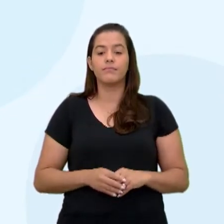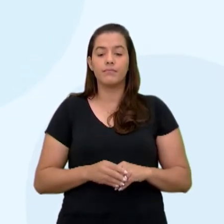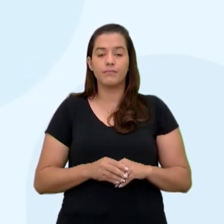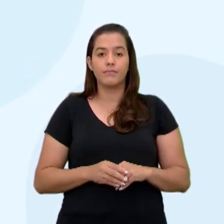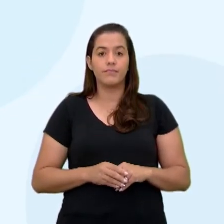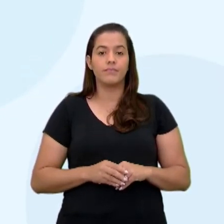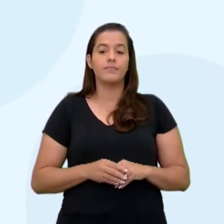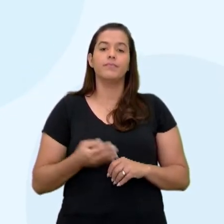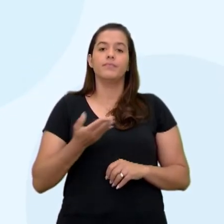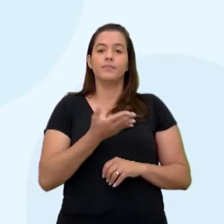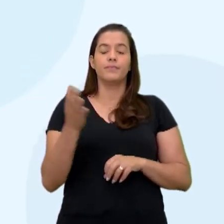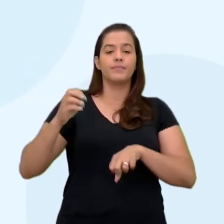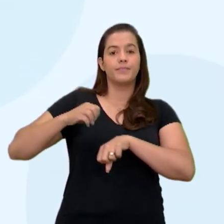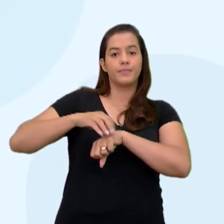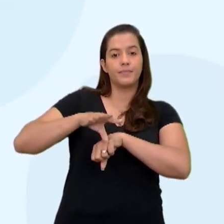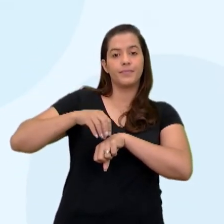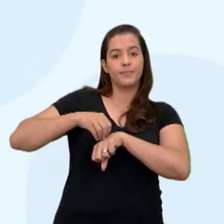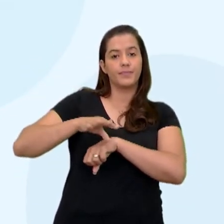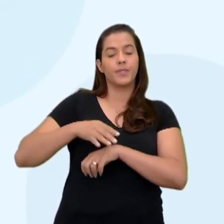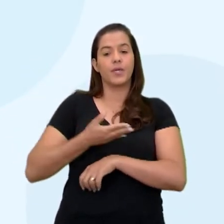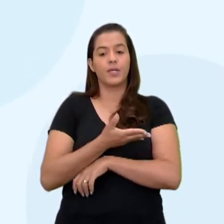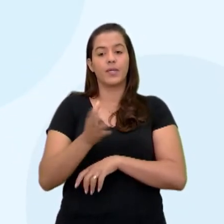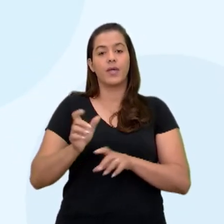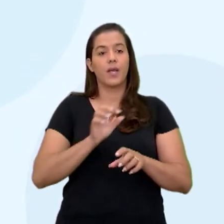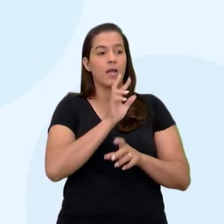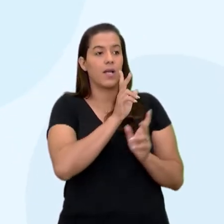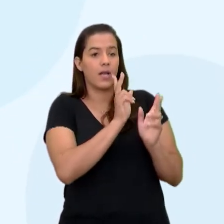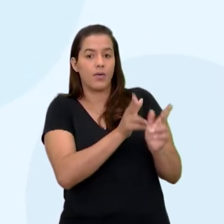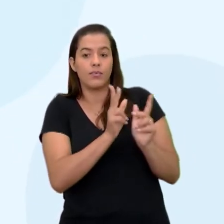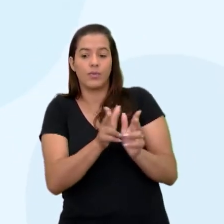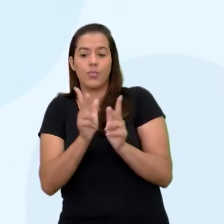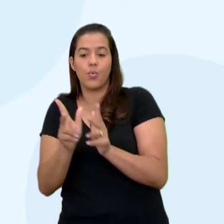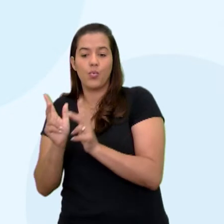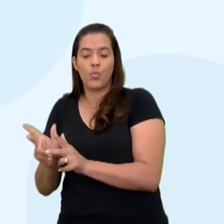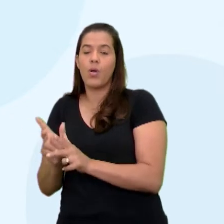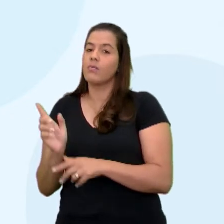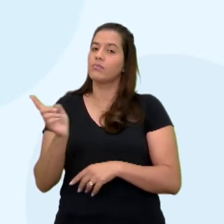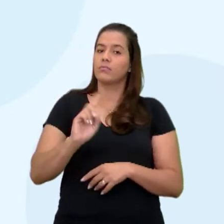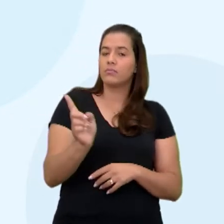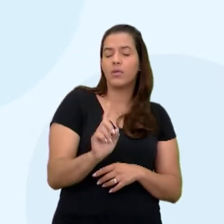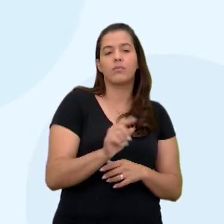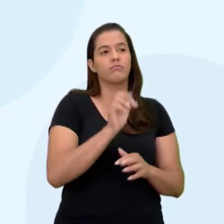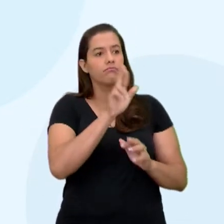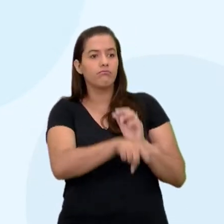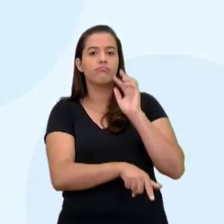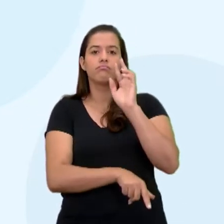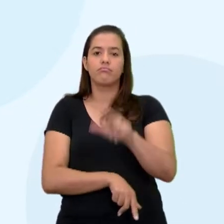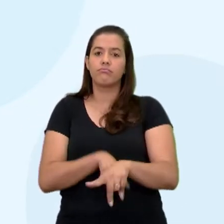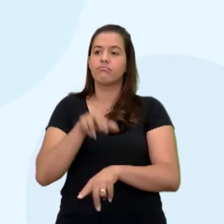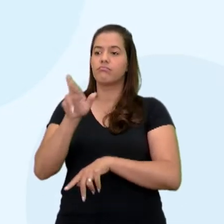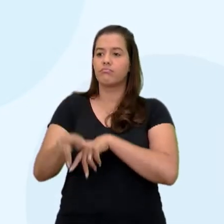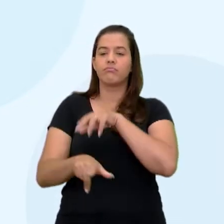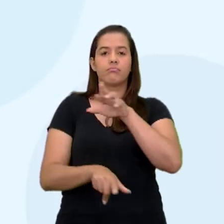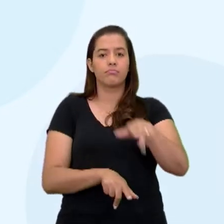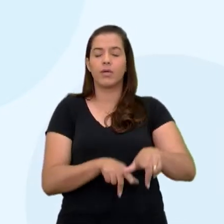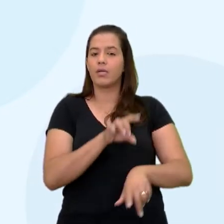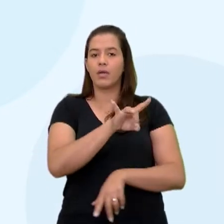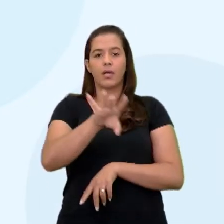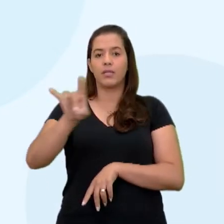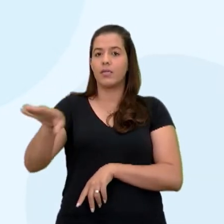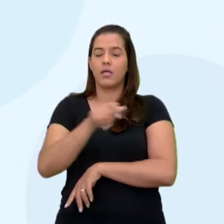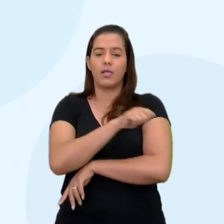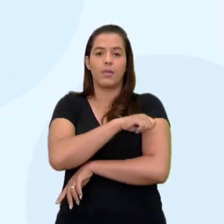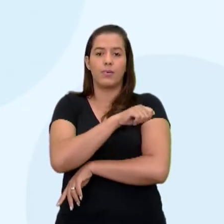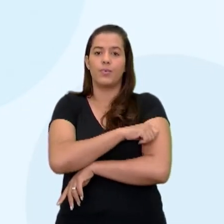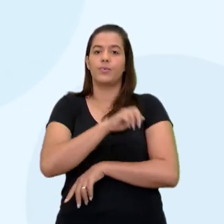sugestão, porque cada mapa mental não fica exatamente igual de aluno para aluno, tá? Por isso que eu estou falando aqui a